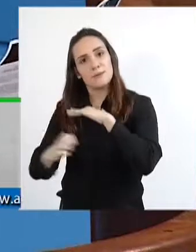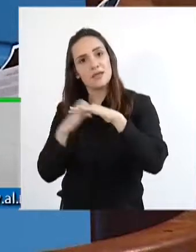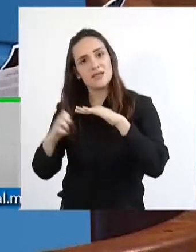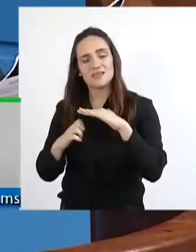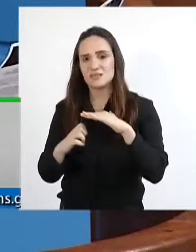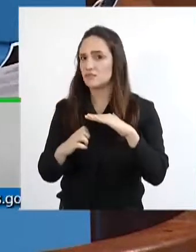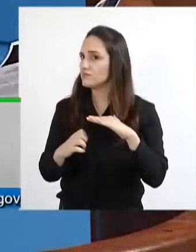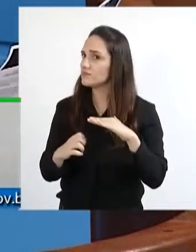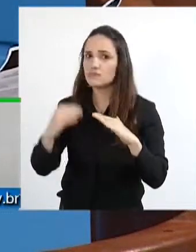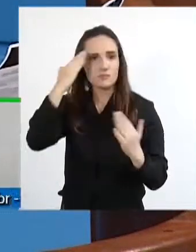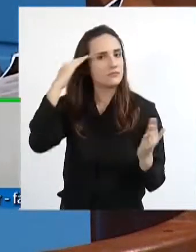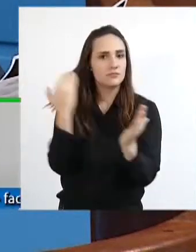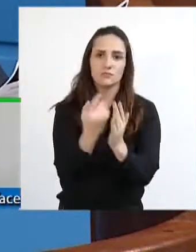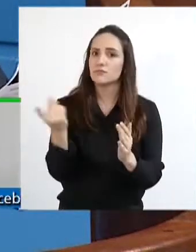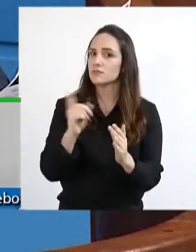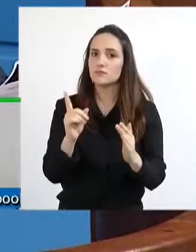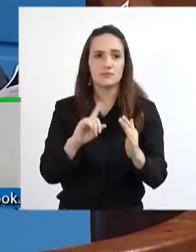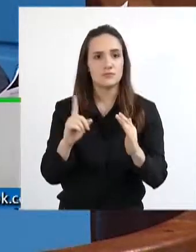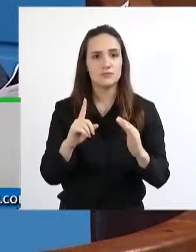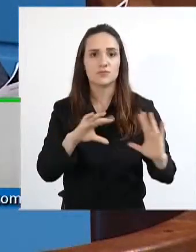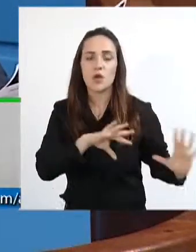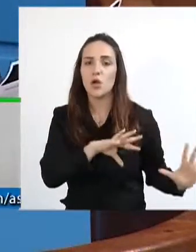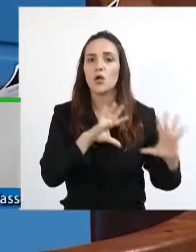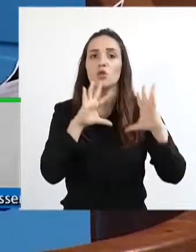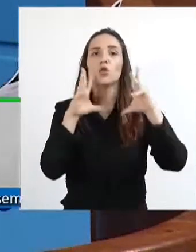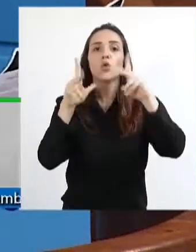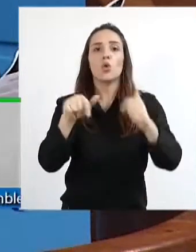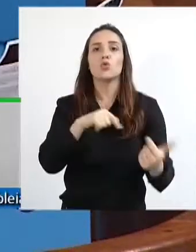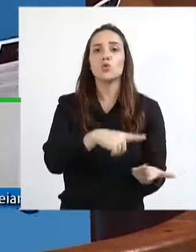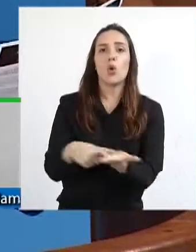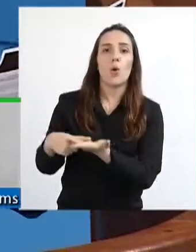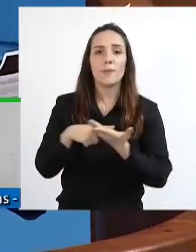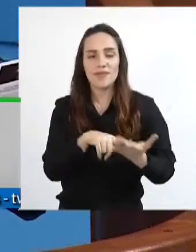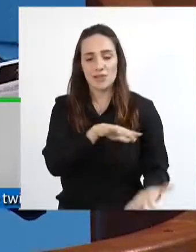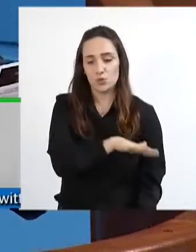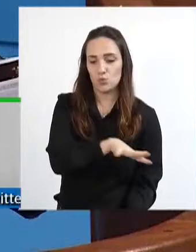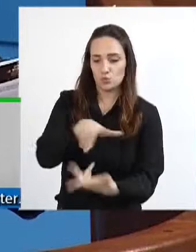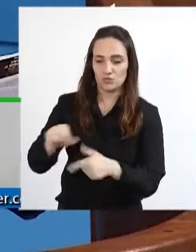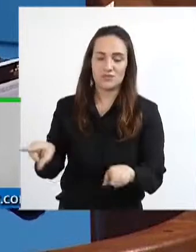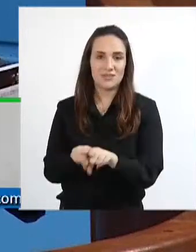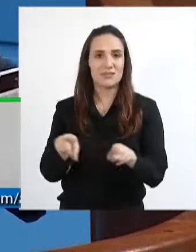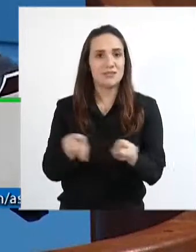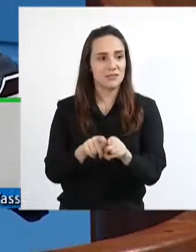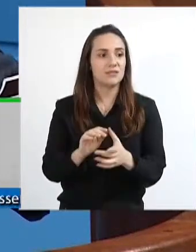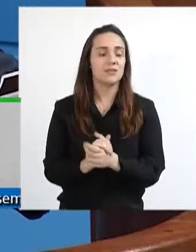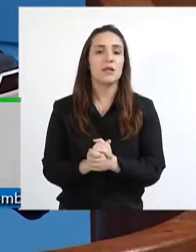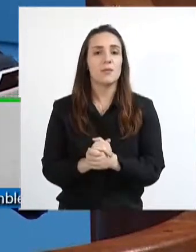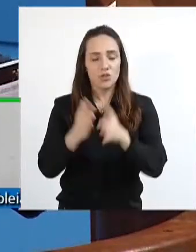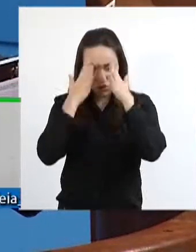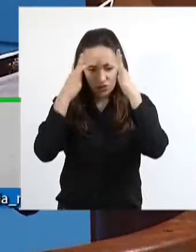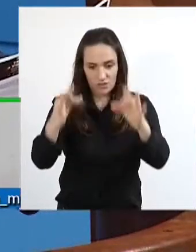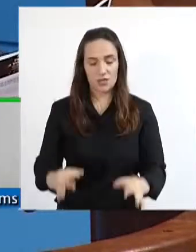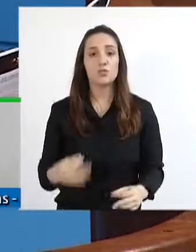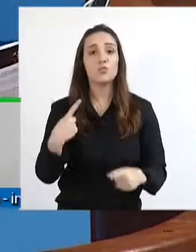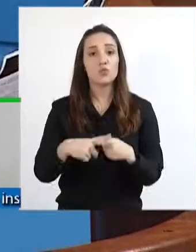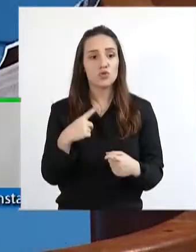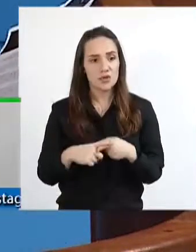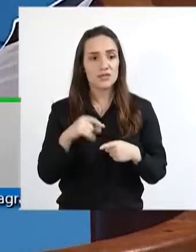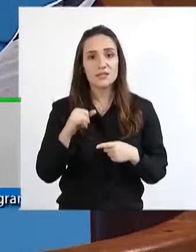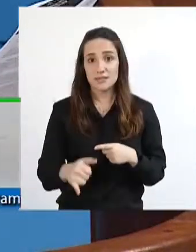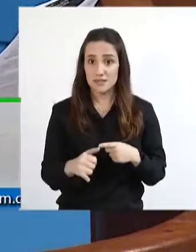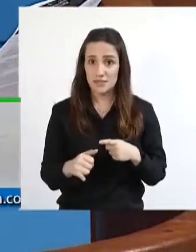da universalidade e da solidariedade. A dignidade das aposentadorias e pensões deixa de ser